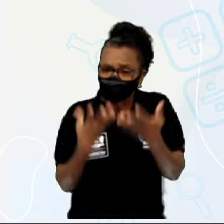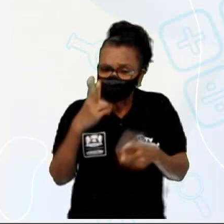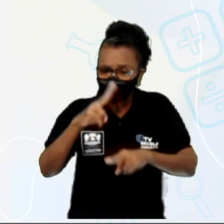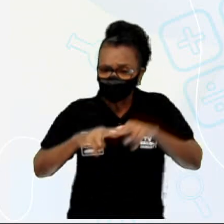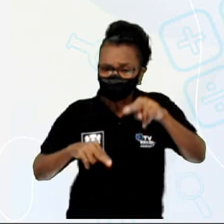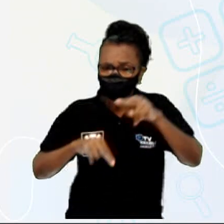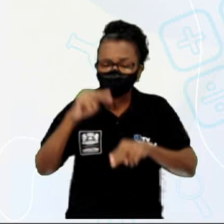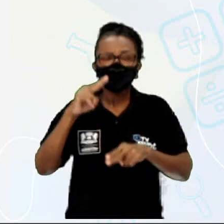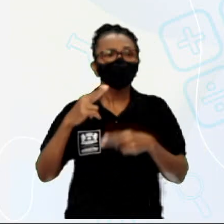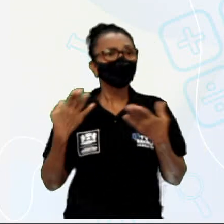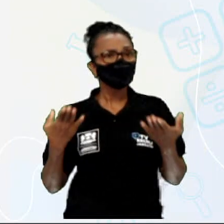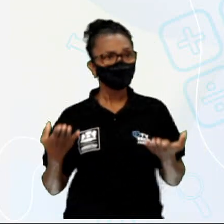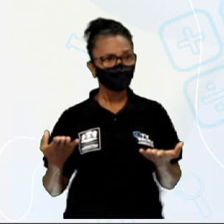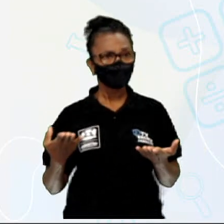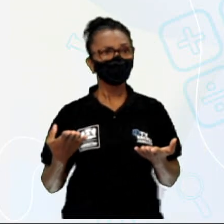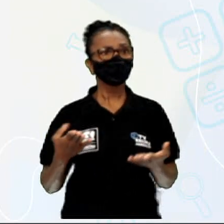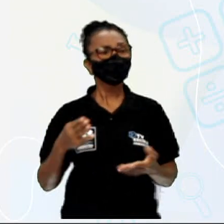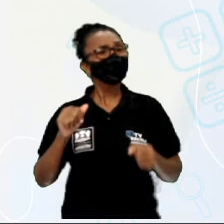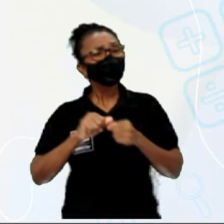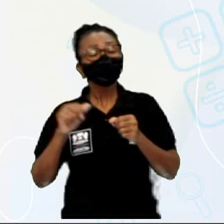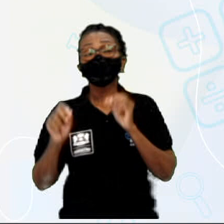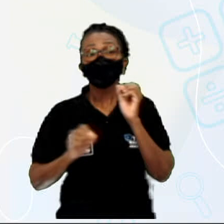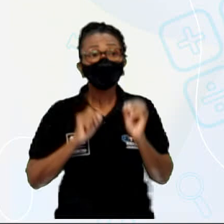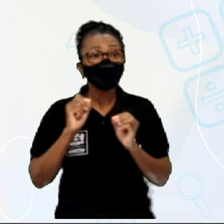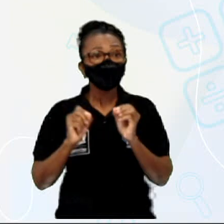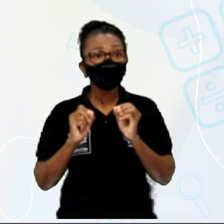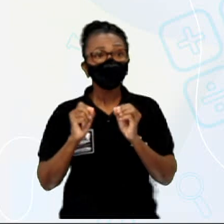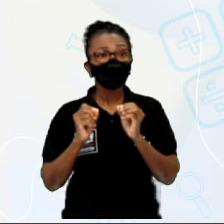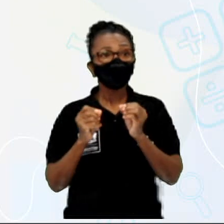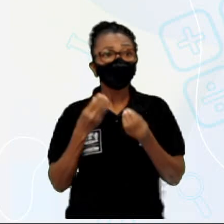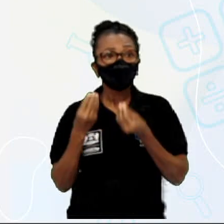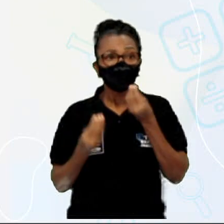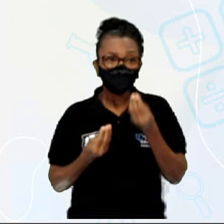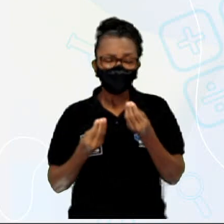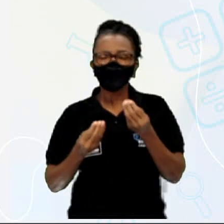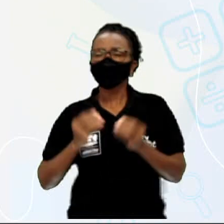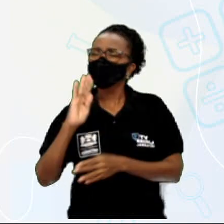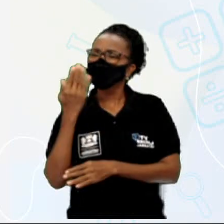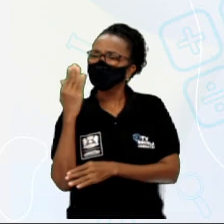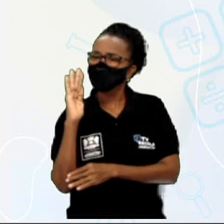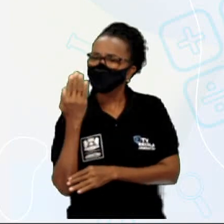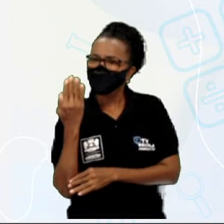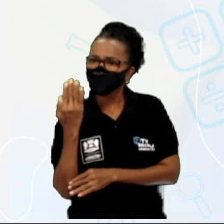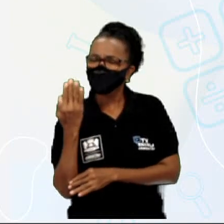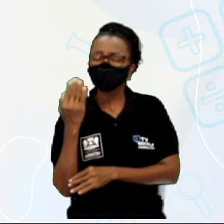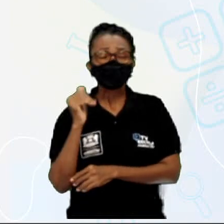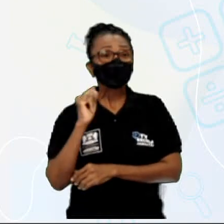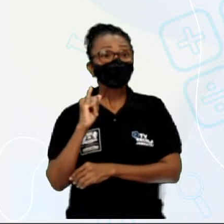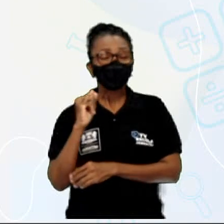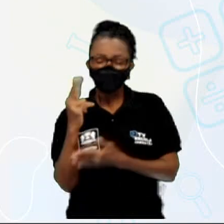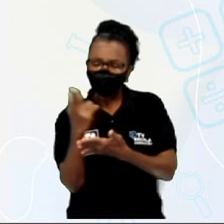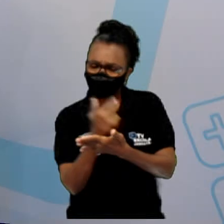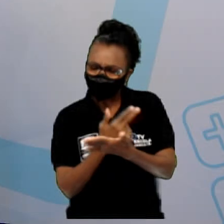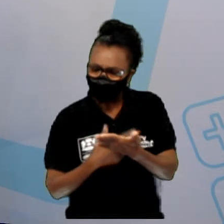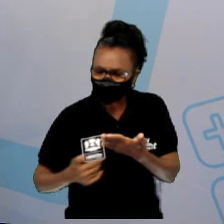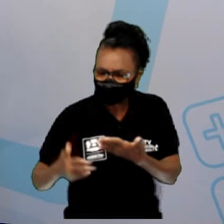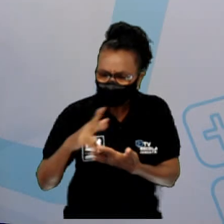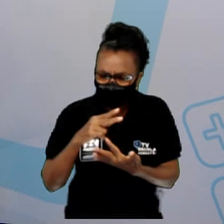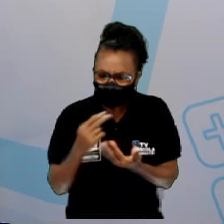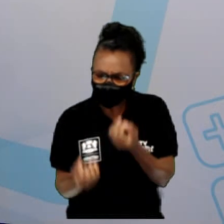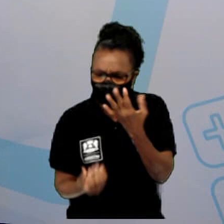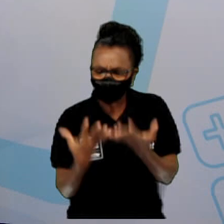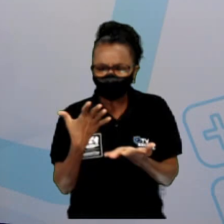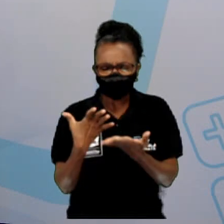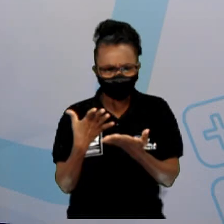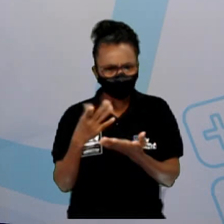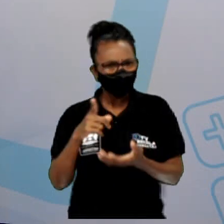fogueira aqui, ela foi confeccionada com o quê? Com madeira, não é? Mas se eu desenhasse essa fogueira, ela ia ter